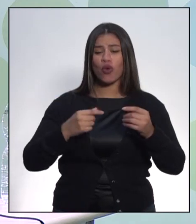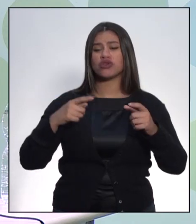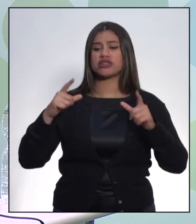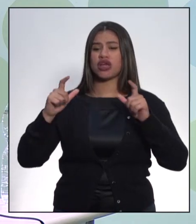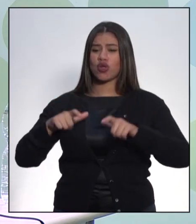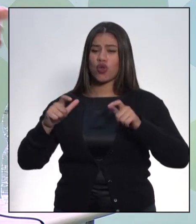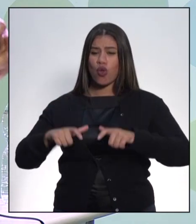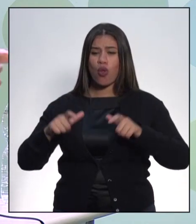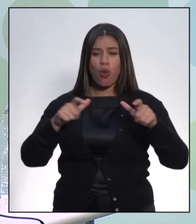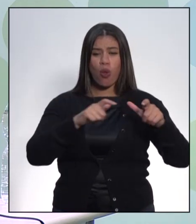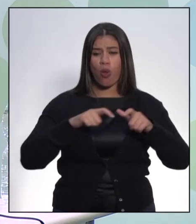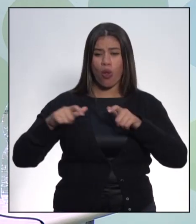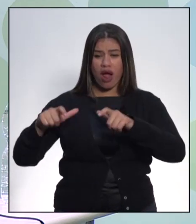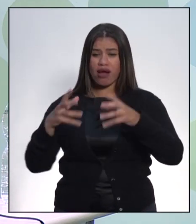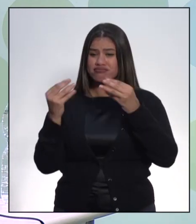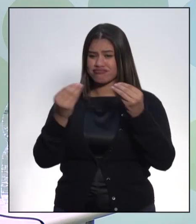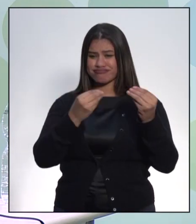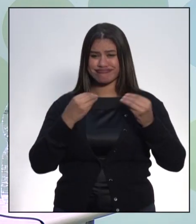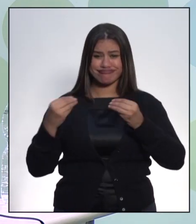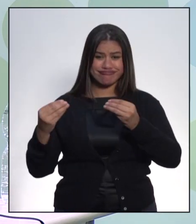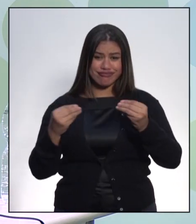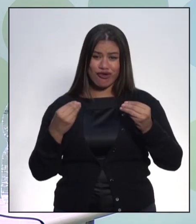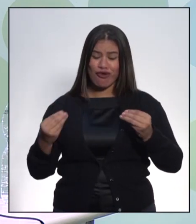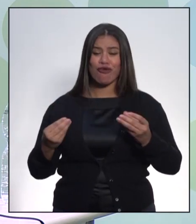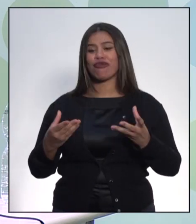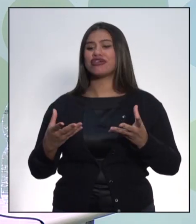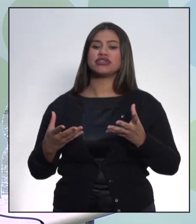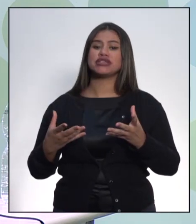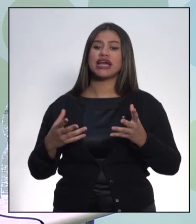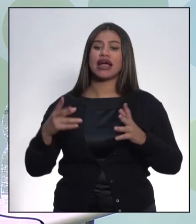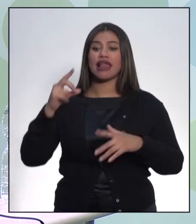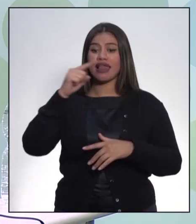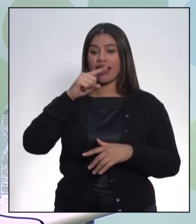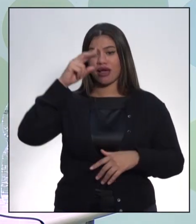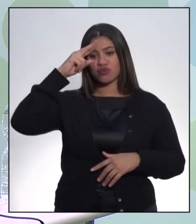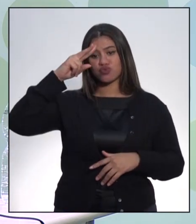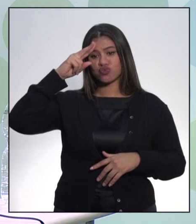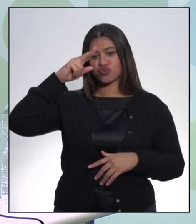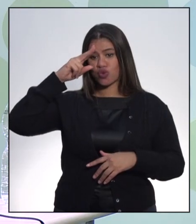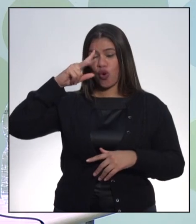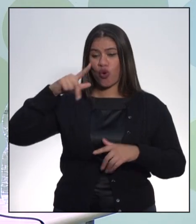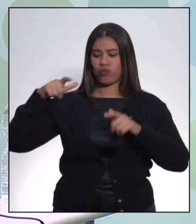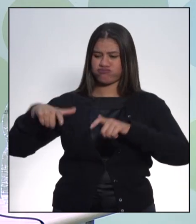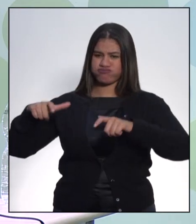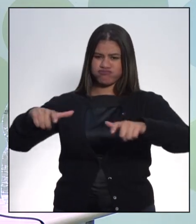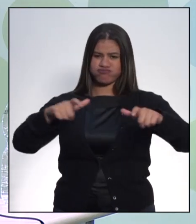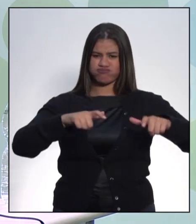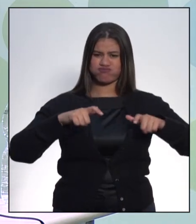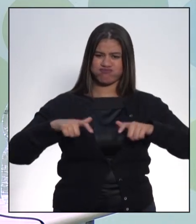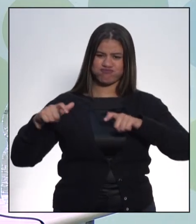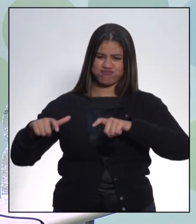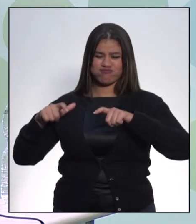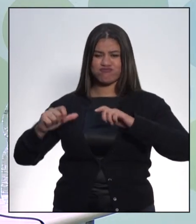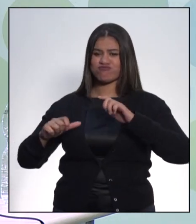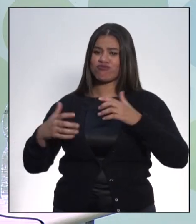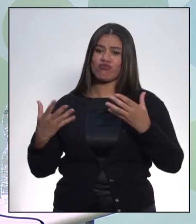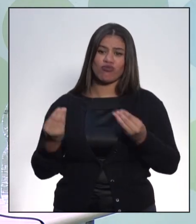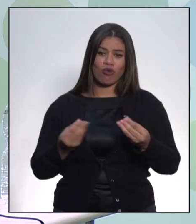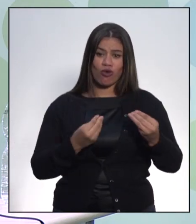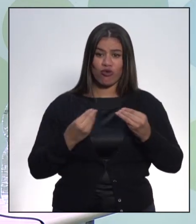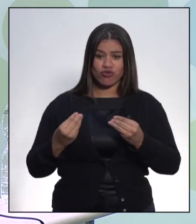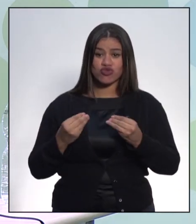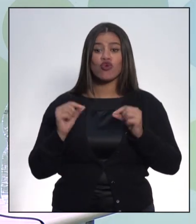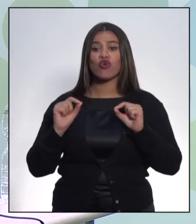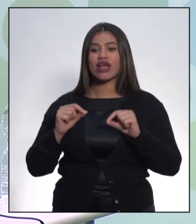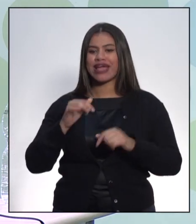escola, em vários pontos. Ou seja, uma história que acontece em vários locais, uma narrativa que acontece em vários locais, ela